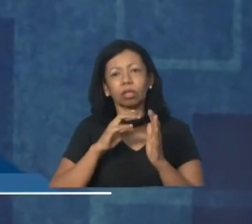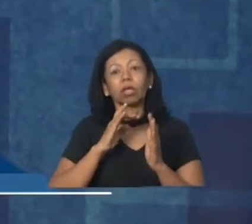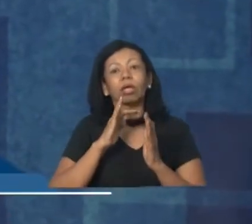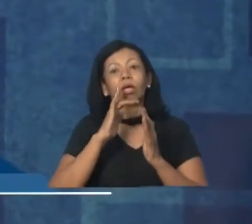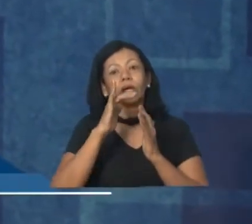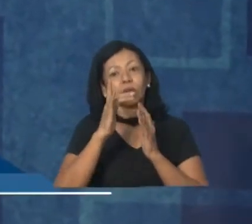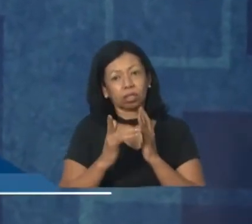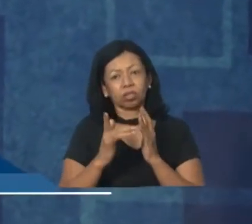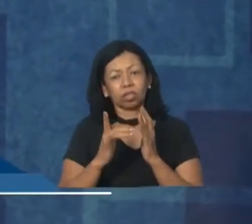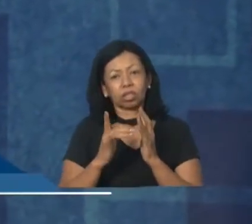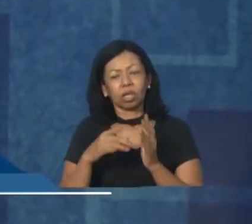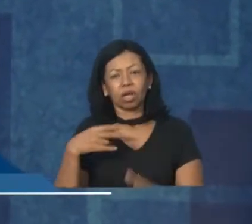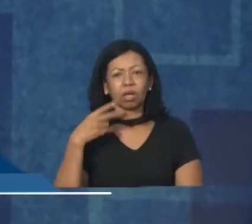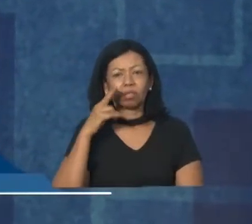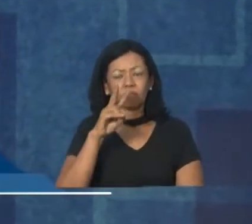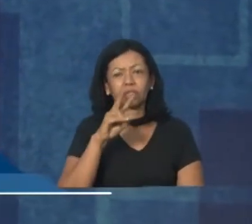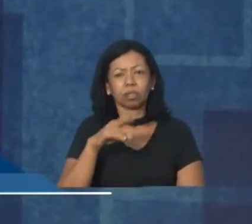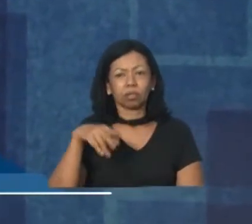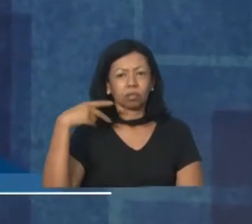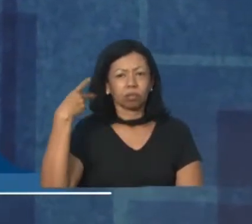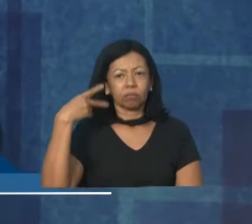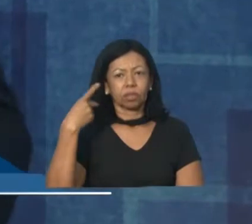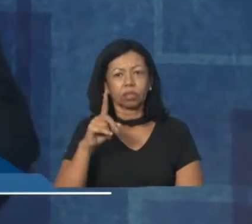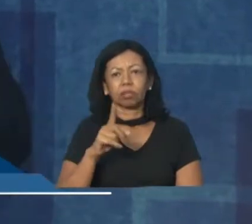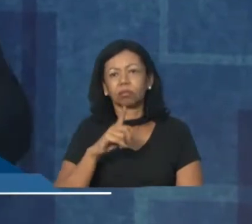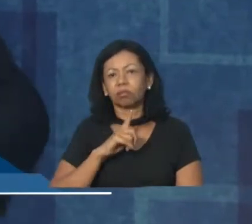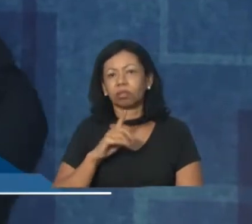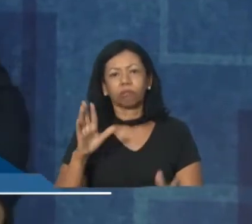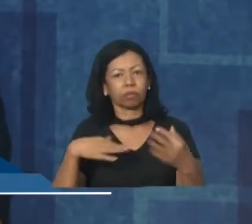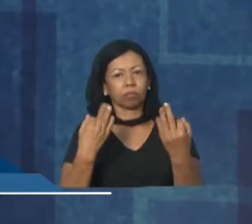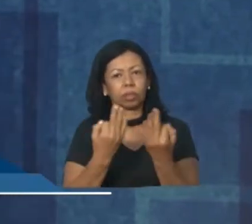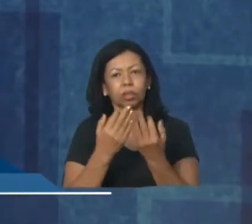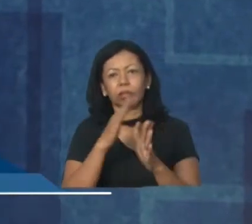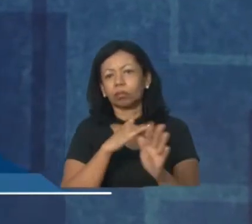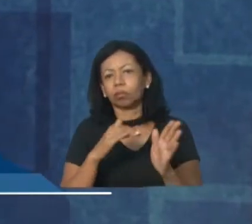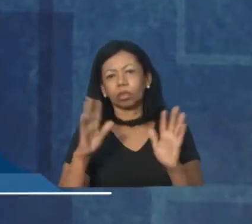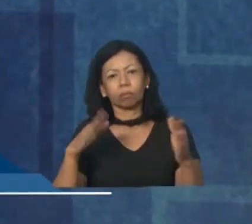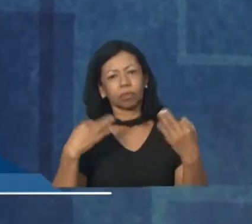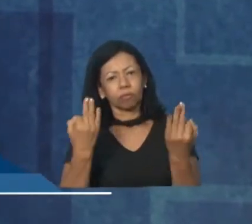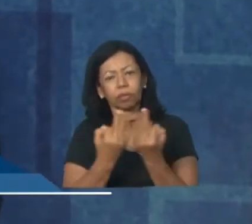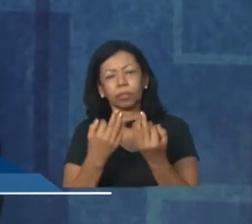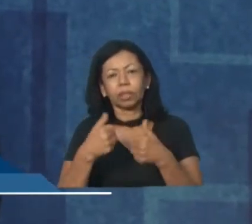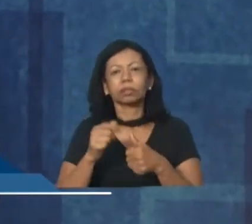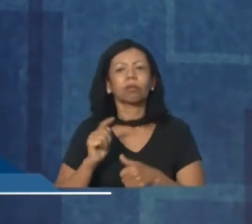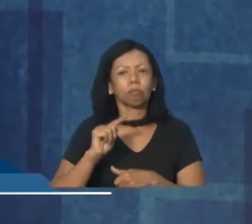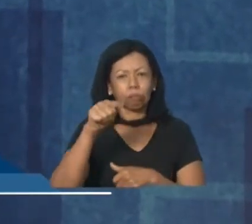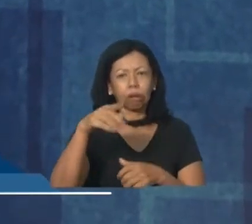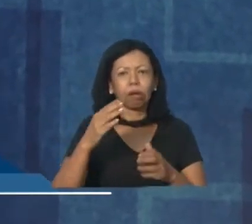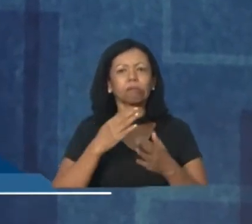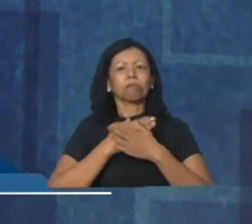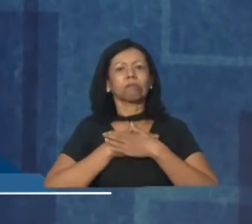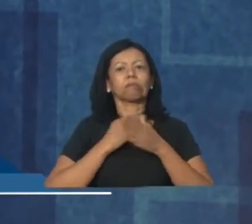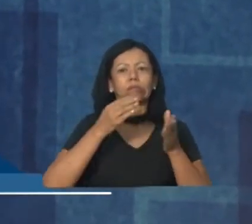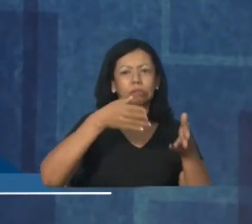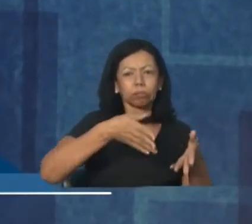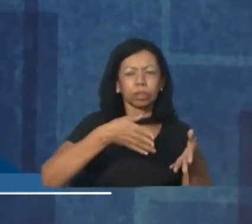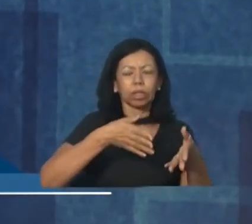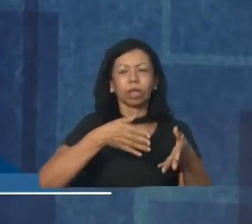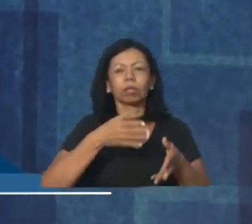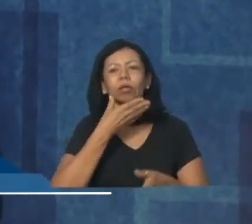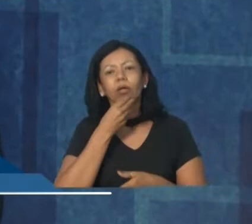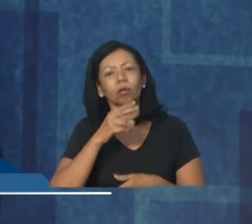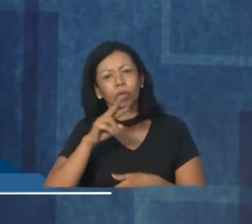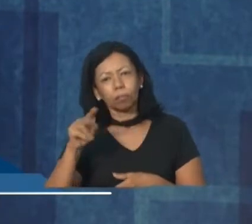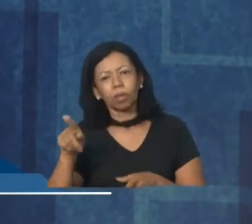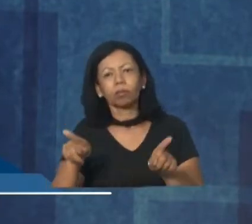sociais, e vereador não tem parentes, toda a família minha está lá, meus avós, um irmão meu está